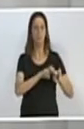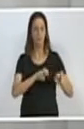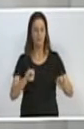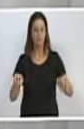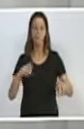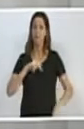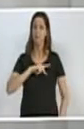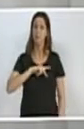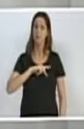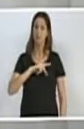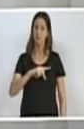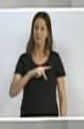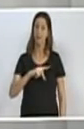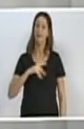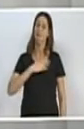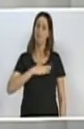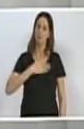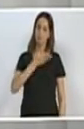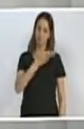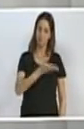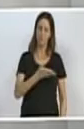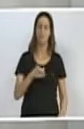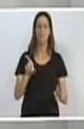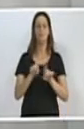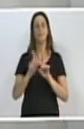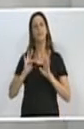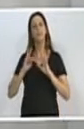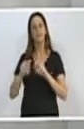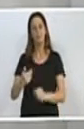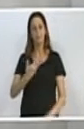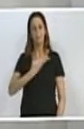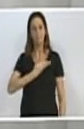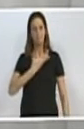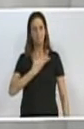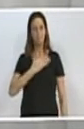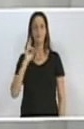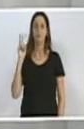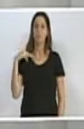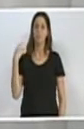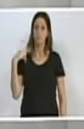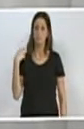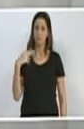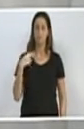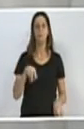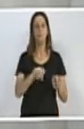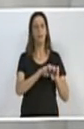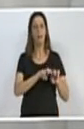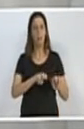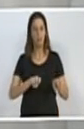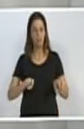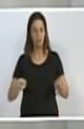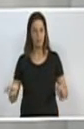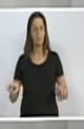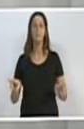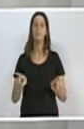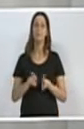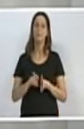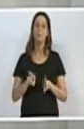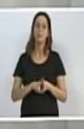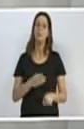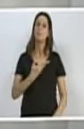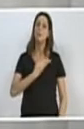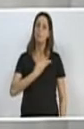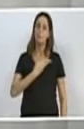dessa solenidade, ao saudá-lo, saúdo os demais colegas que compõem a mesa diretora, saúdo os